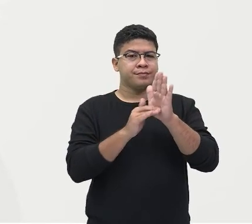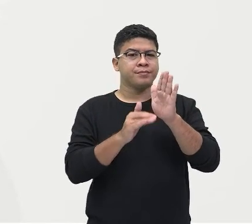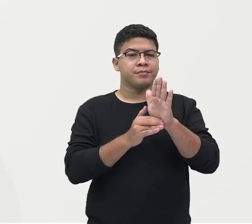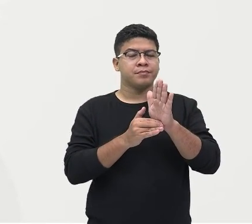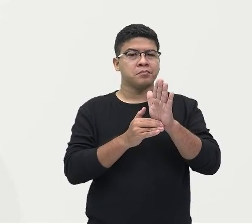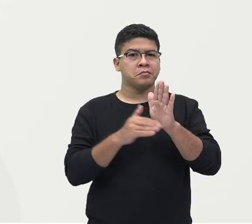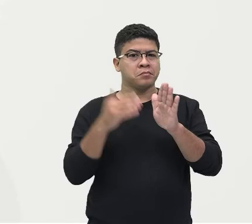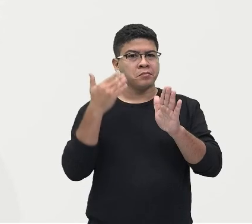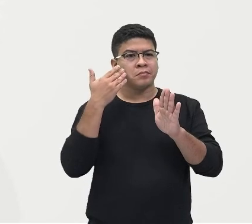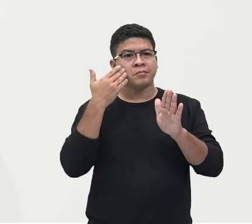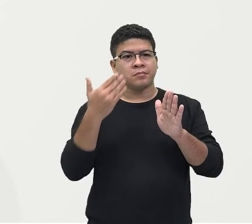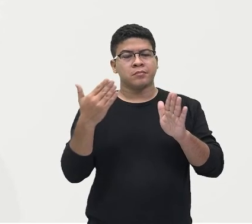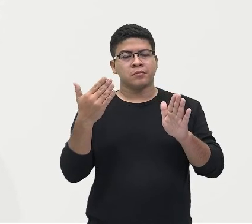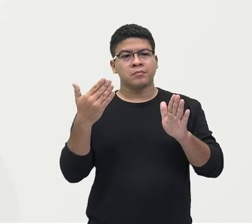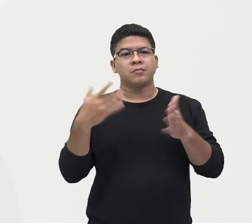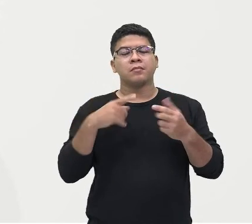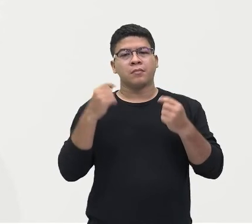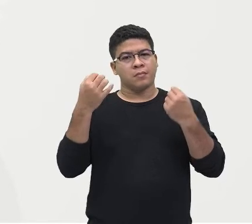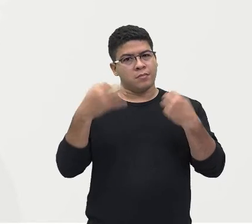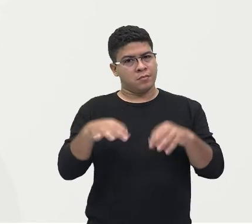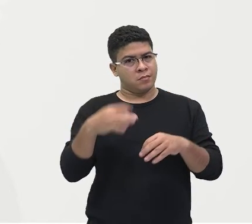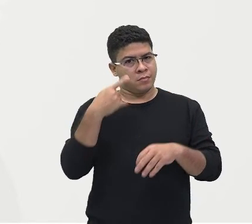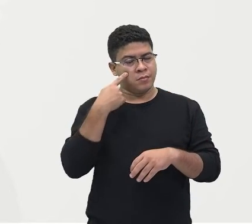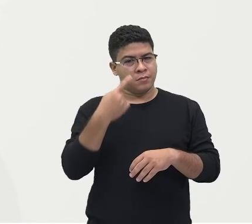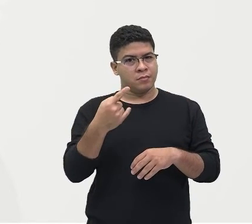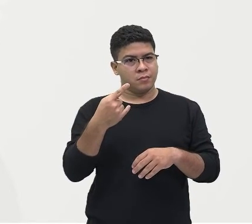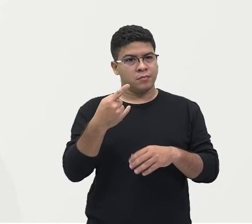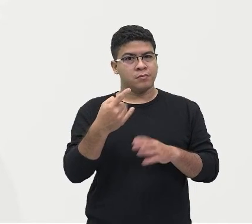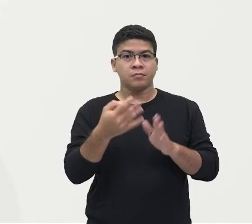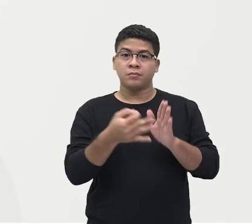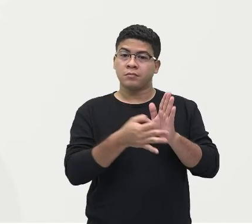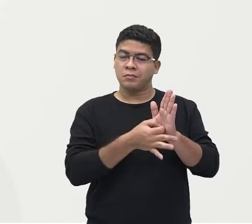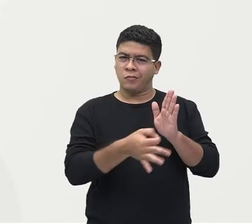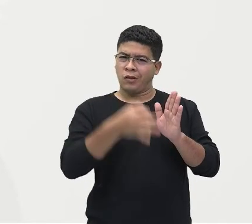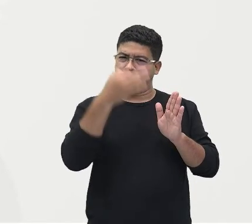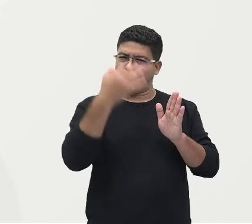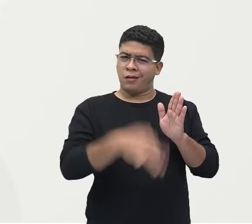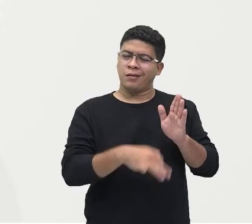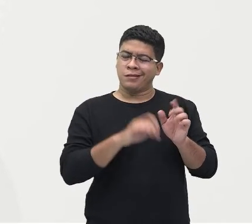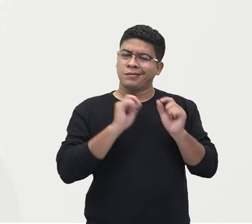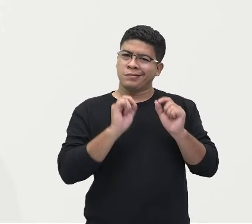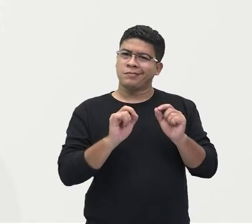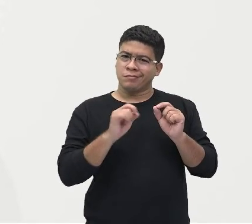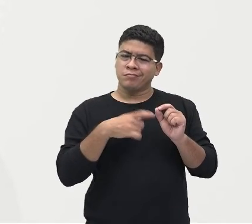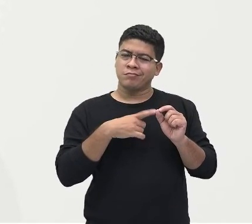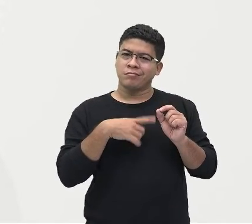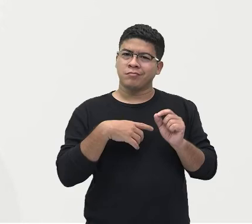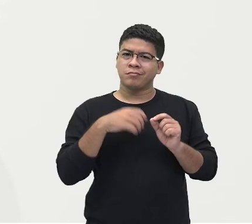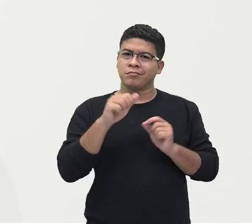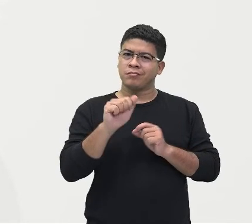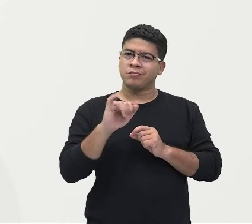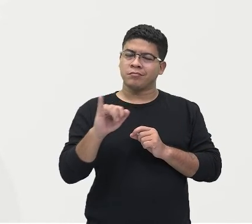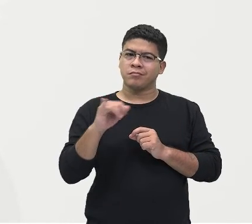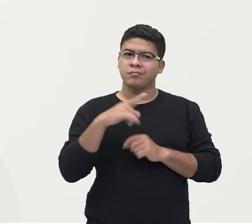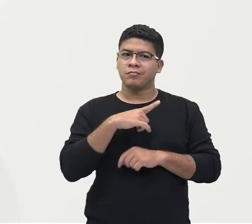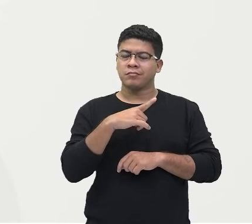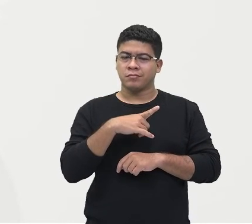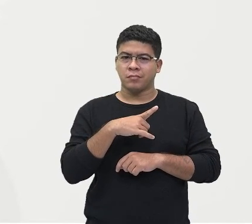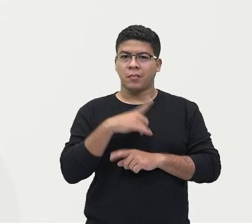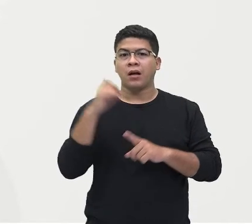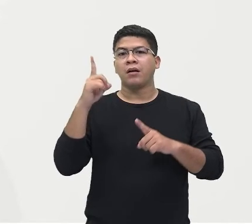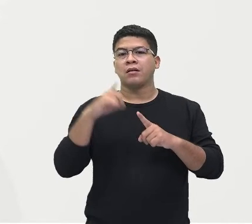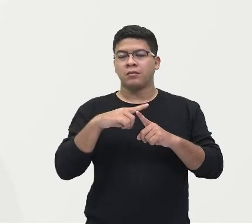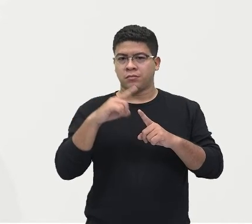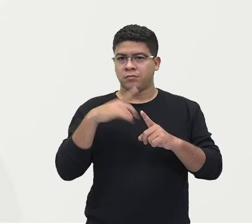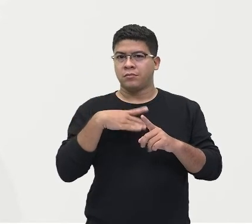de afirmar aqui no tópico frasal dele, que a inteligência artificial tem influência no nosso estilo de vida, ele vai